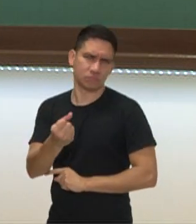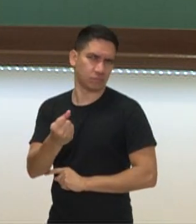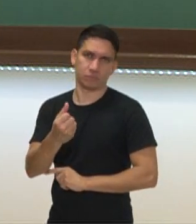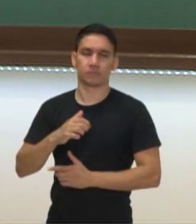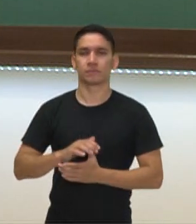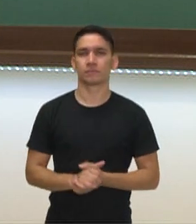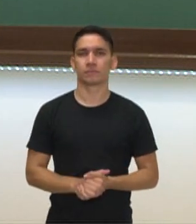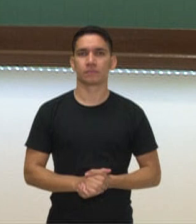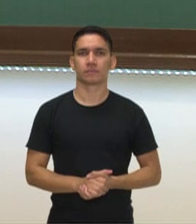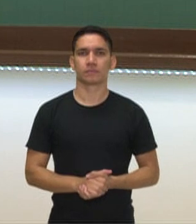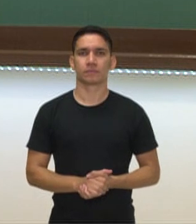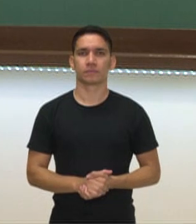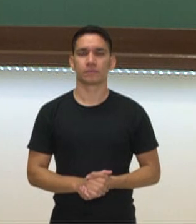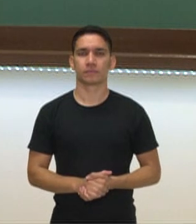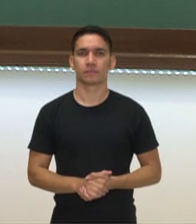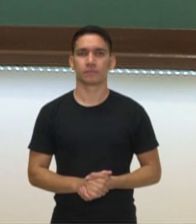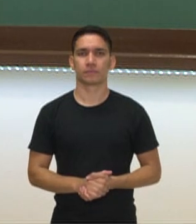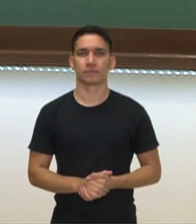ok?